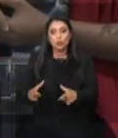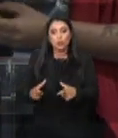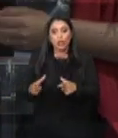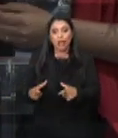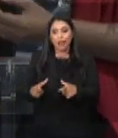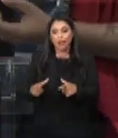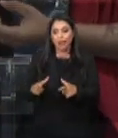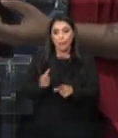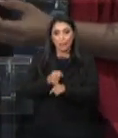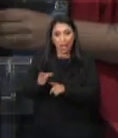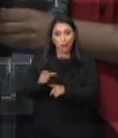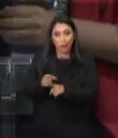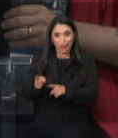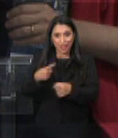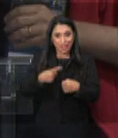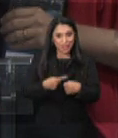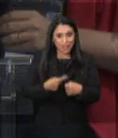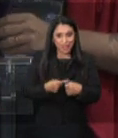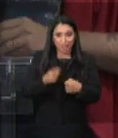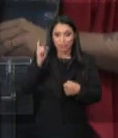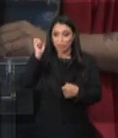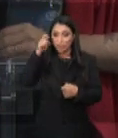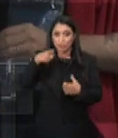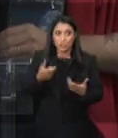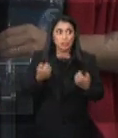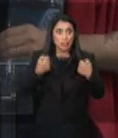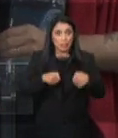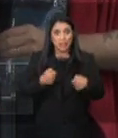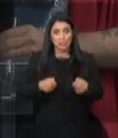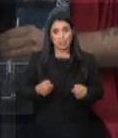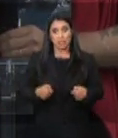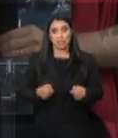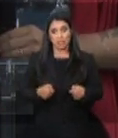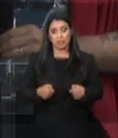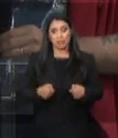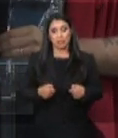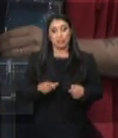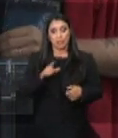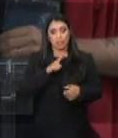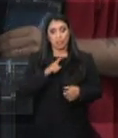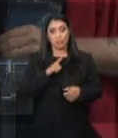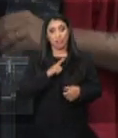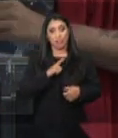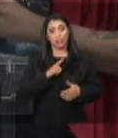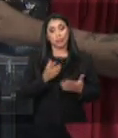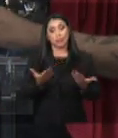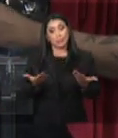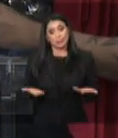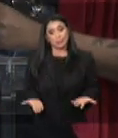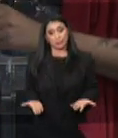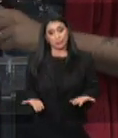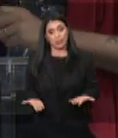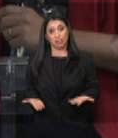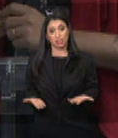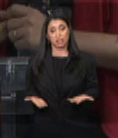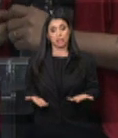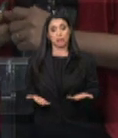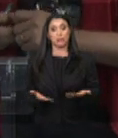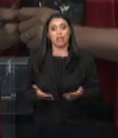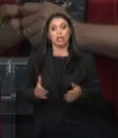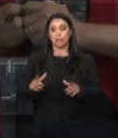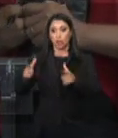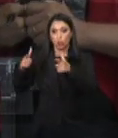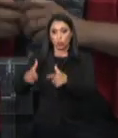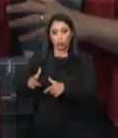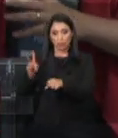espaços nos centros urbanos que é onde a gente precisa que esses equipamentos de moradias sejam instalados para instalar as repúblicas para